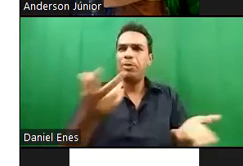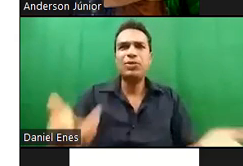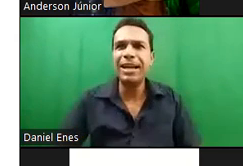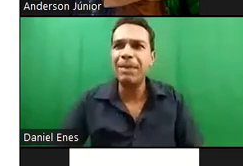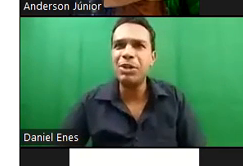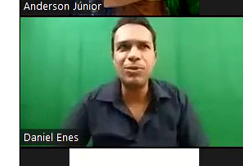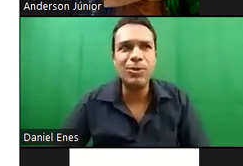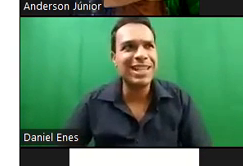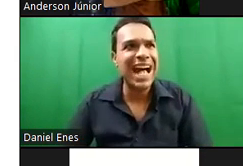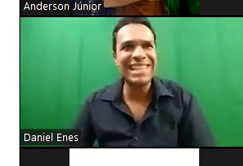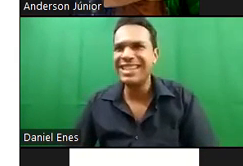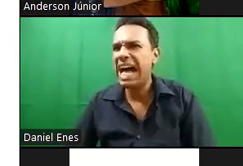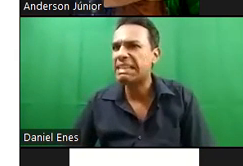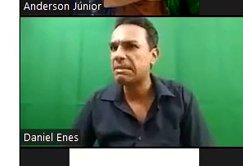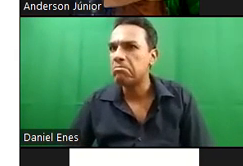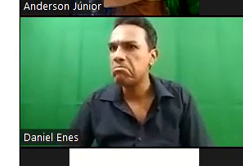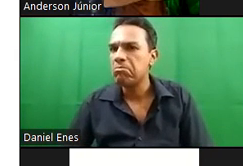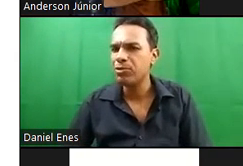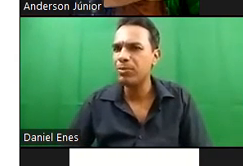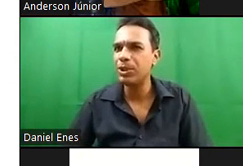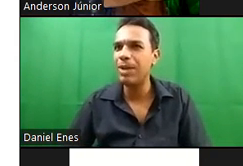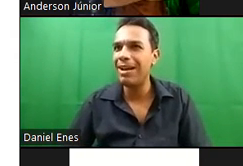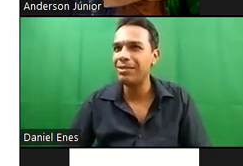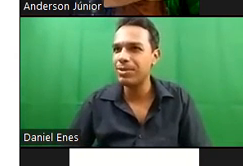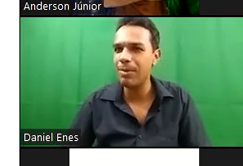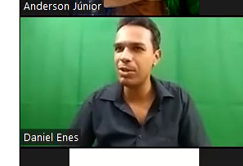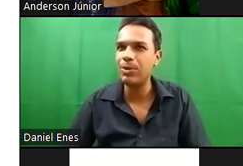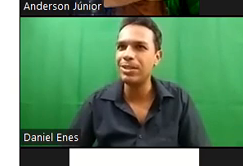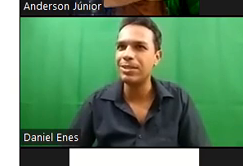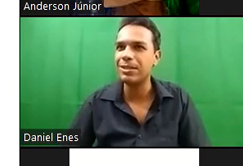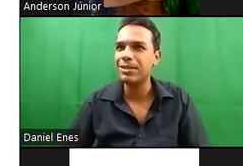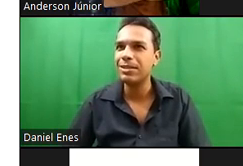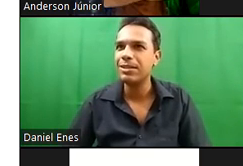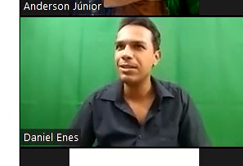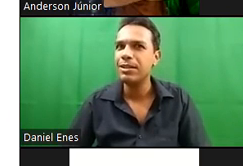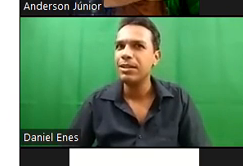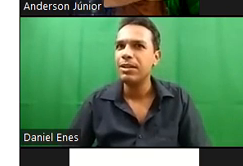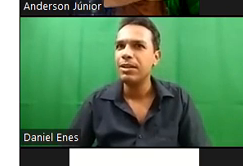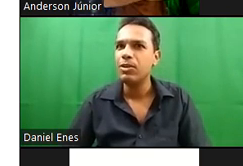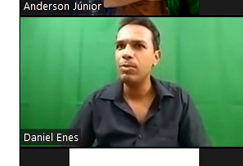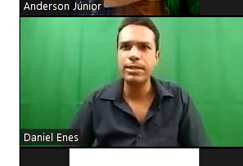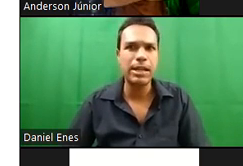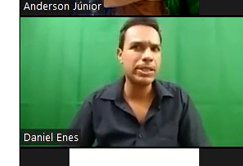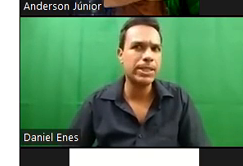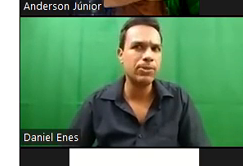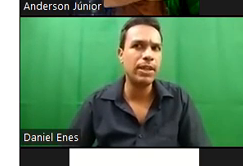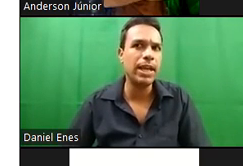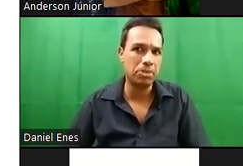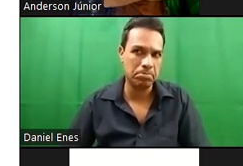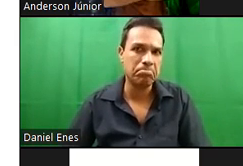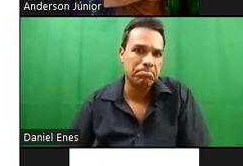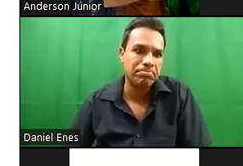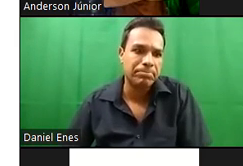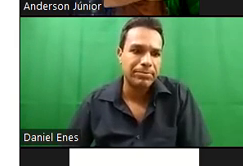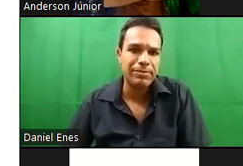Eu posso falar que é a mesma coisa, asa e aça? Não são muito iguais? Não são a mesma coisa? Ou vocês acham que são